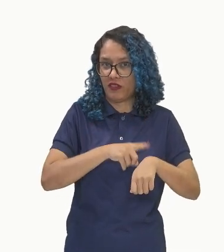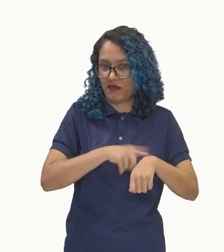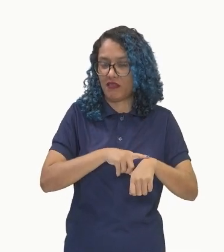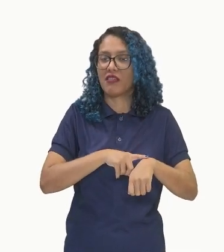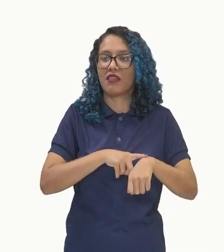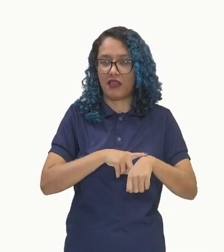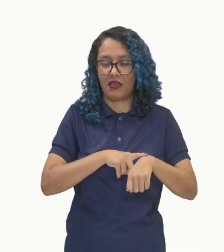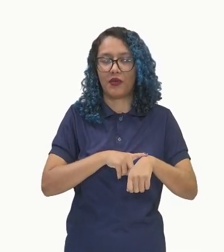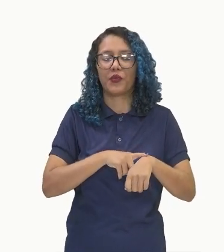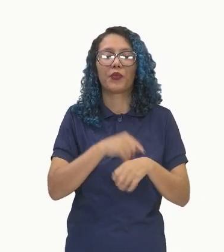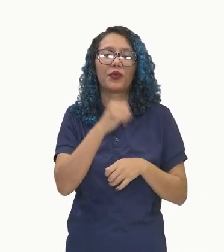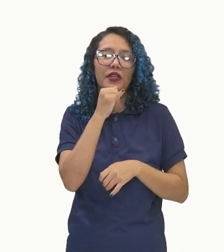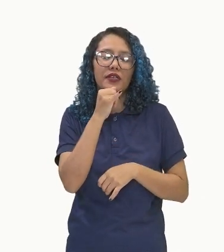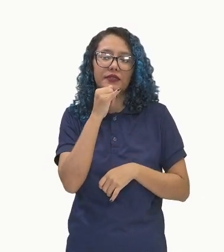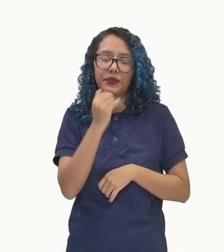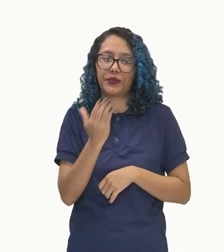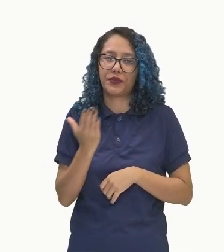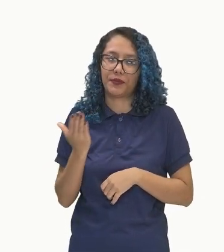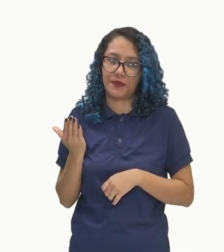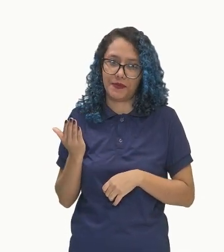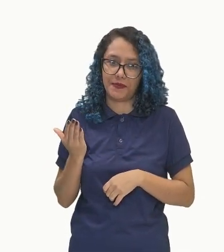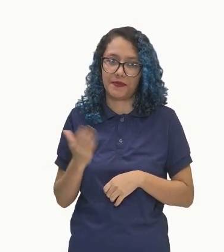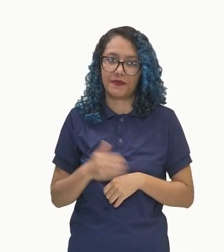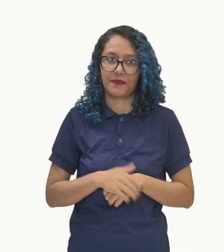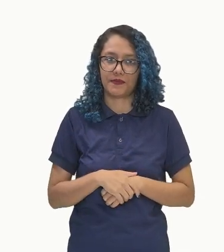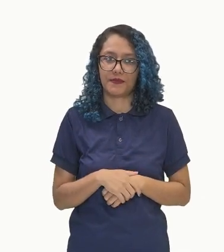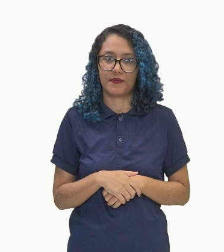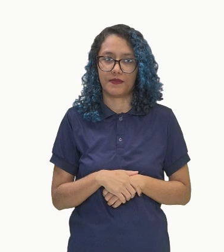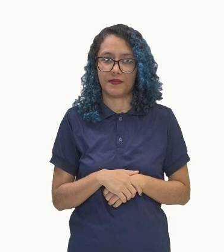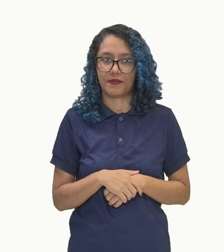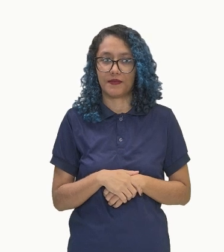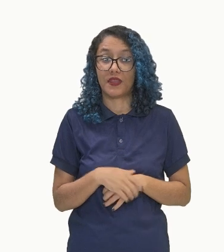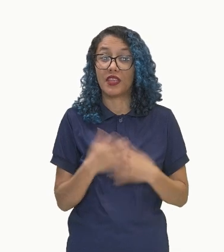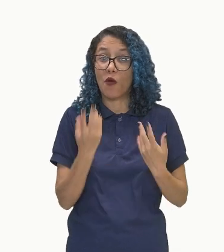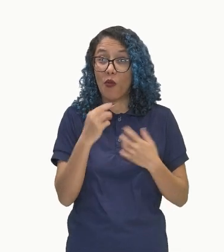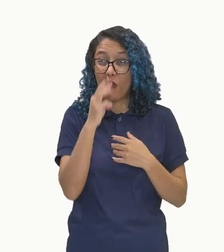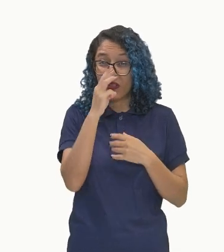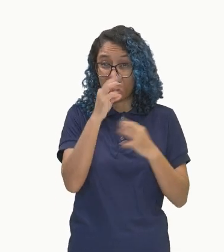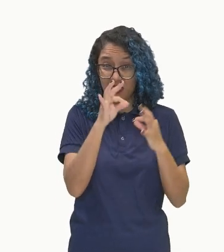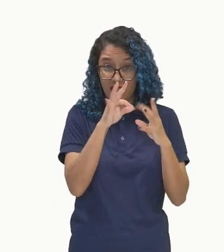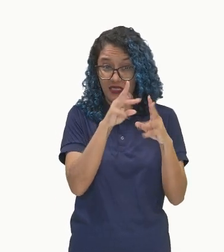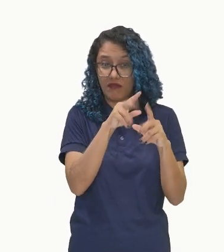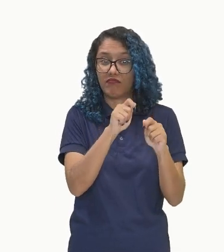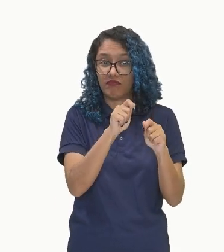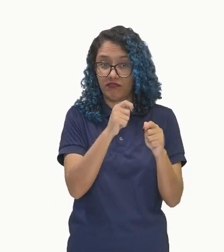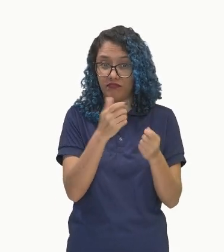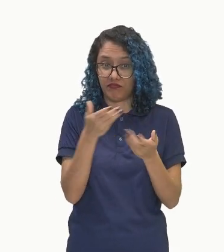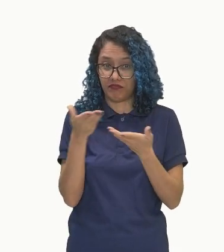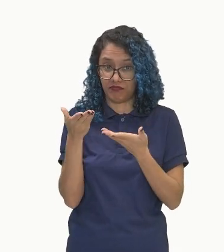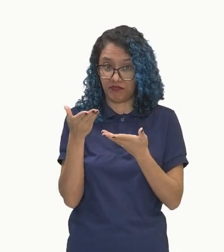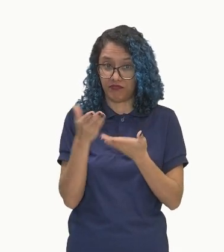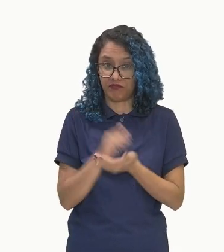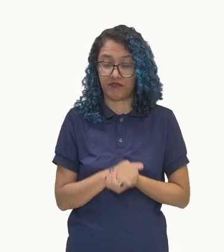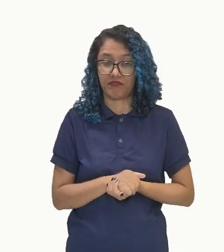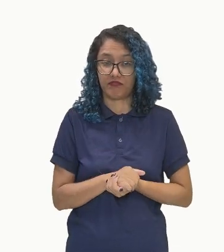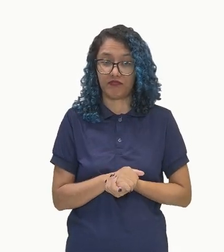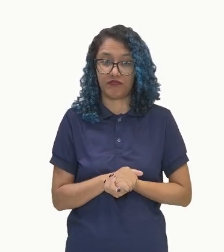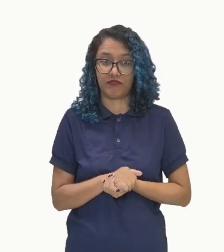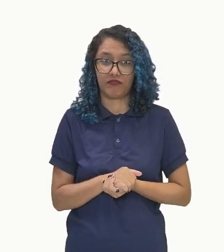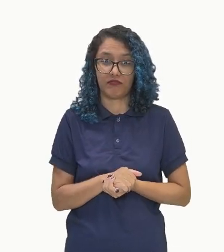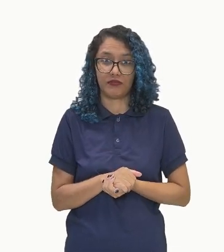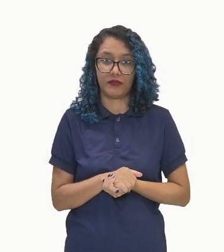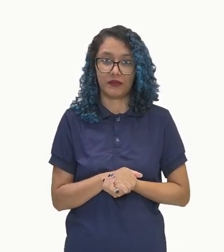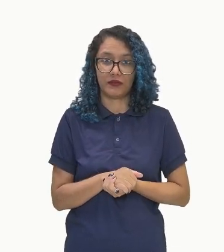total que eu tenho aqui, a potência total, aí